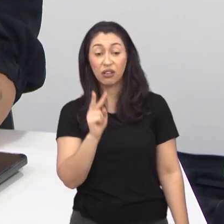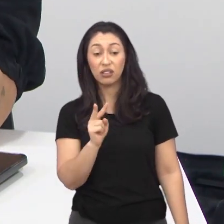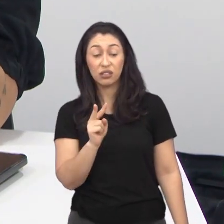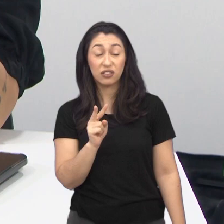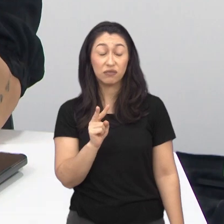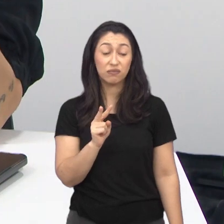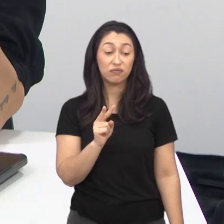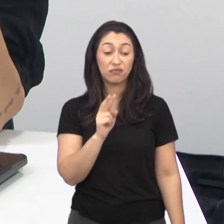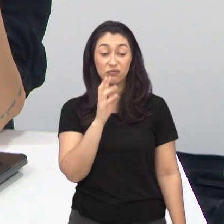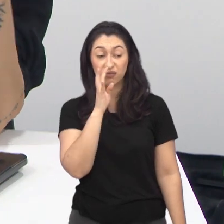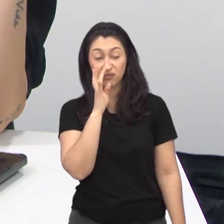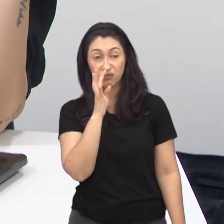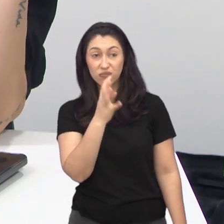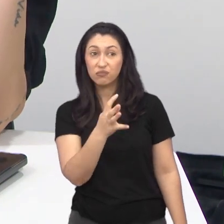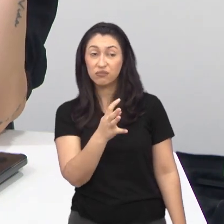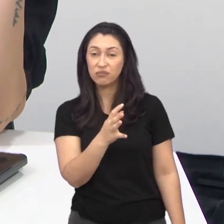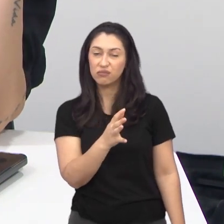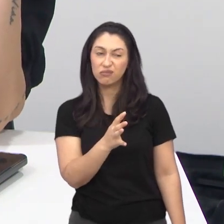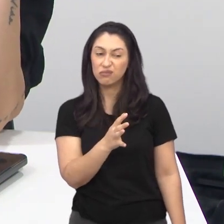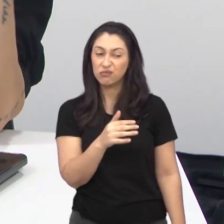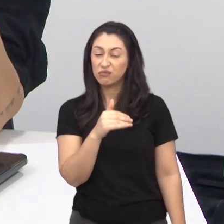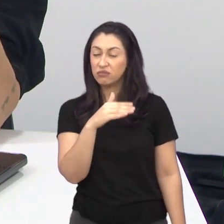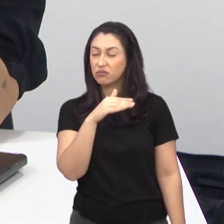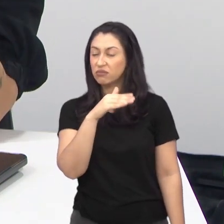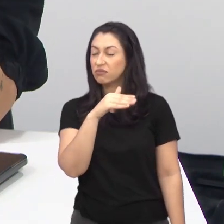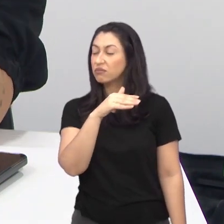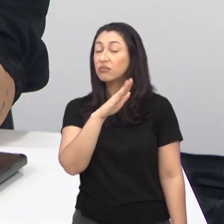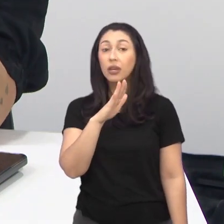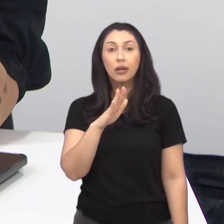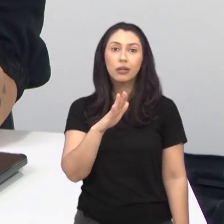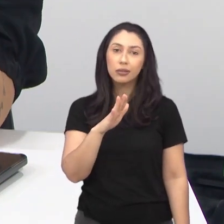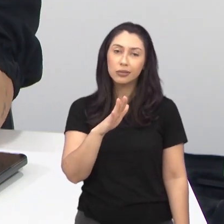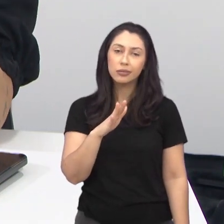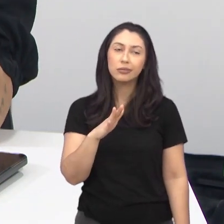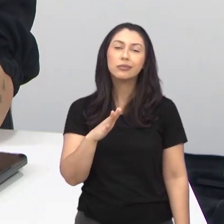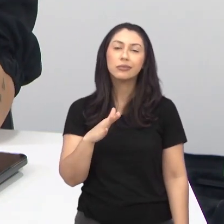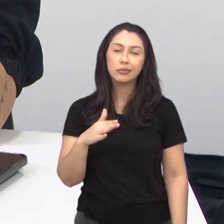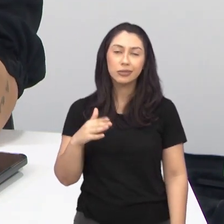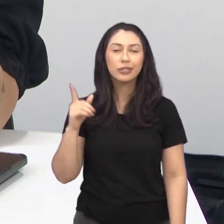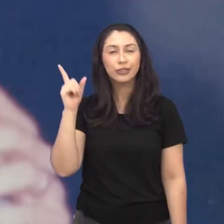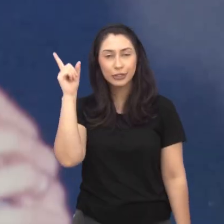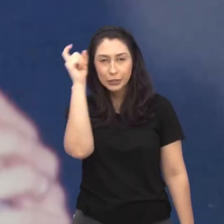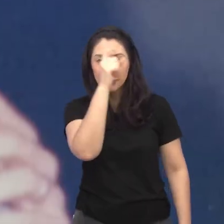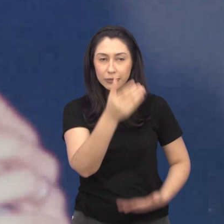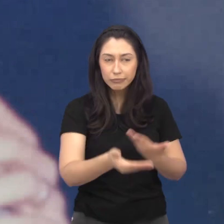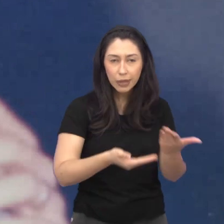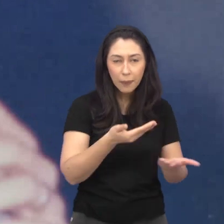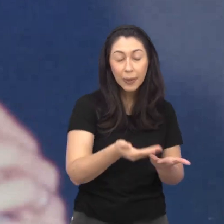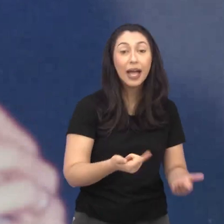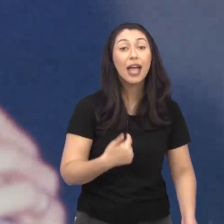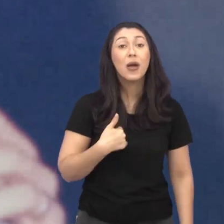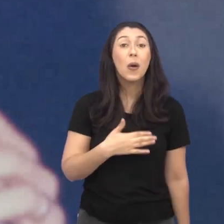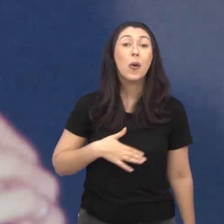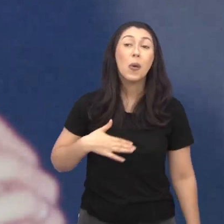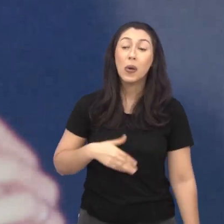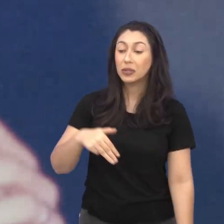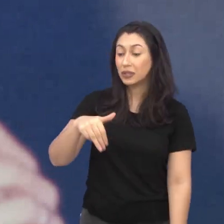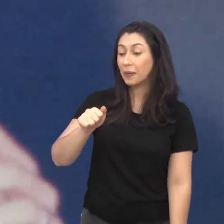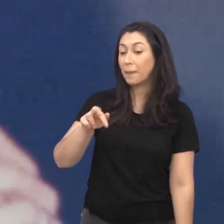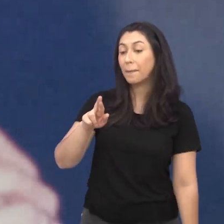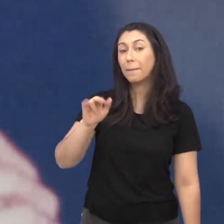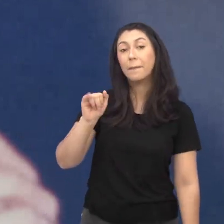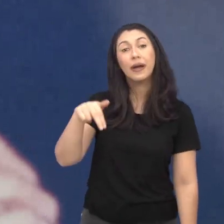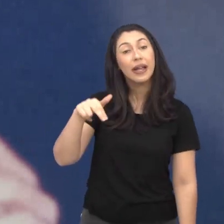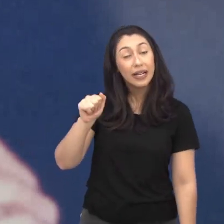capa e não vai ter uma reação tão boa com você assim. Você tem que demora um pouco para você chegar ali. Eu sou muito fã da Marina. Aí o dia que eu